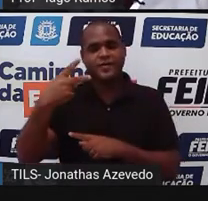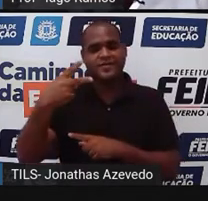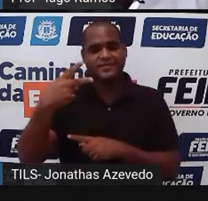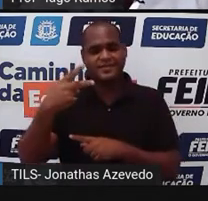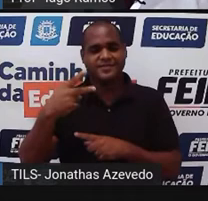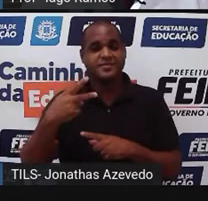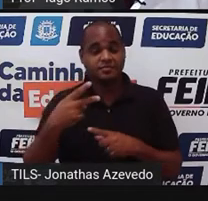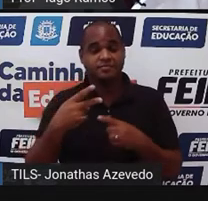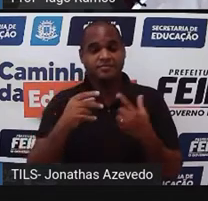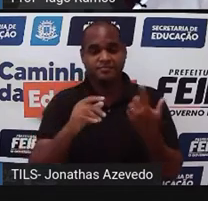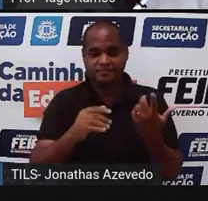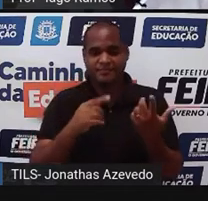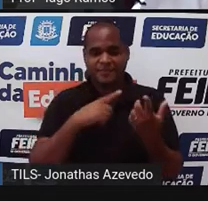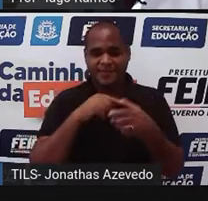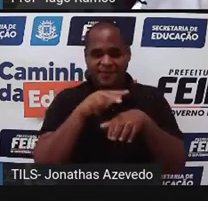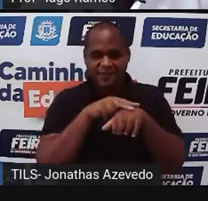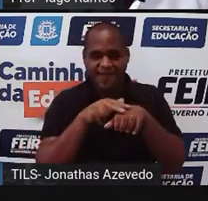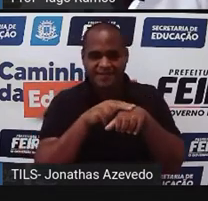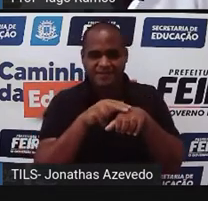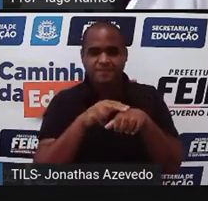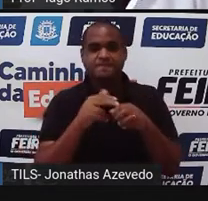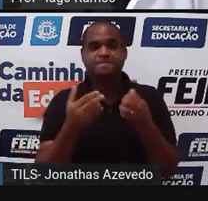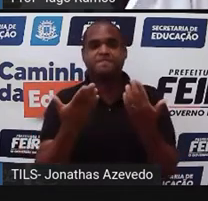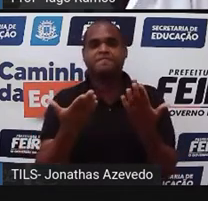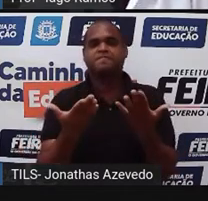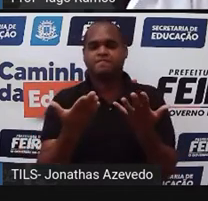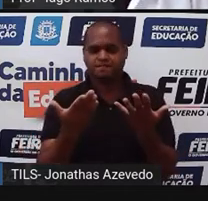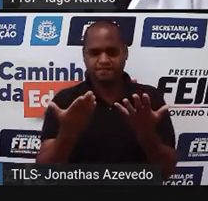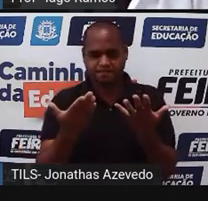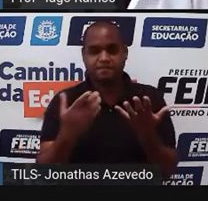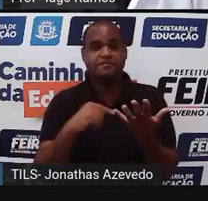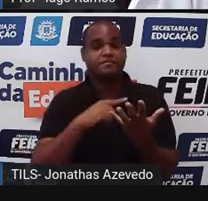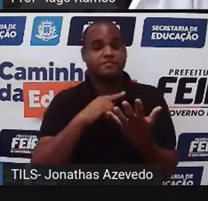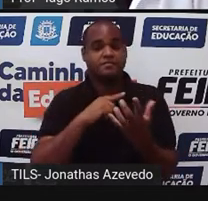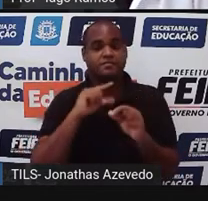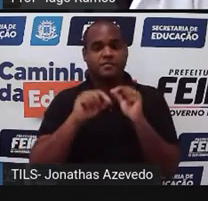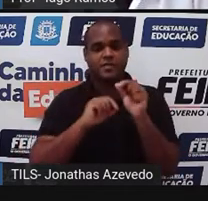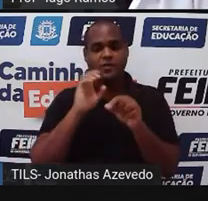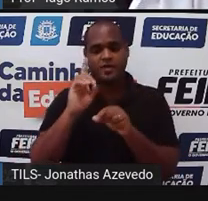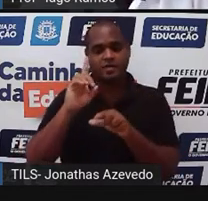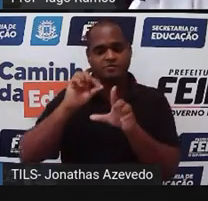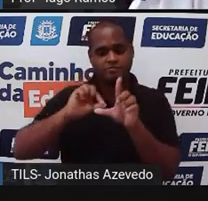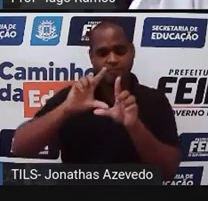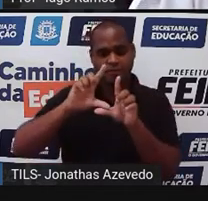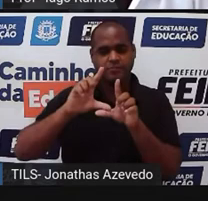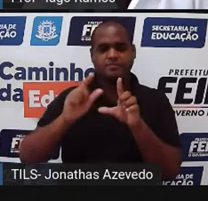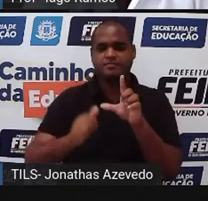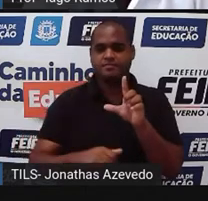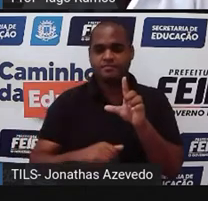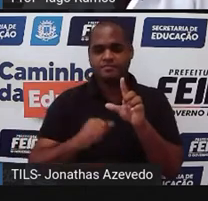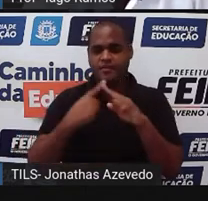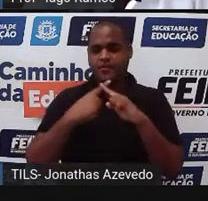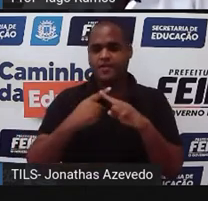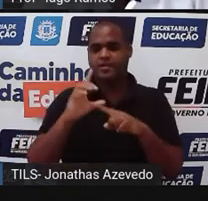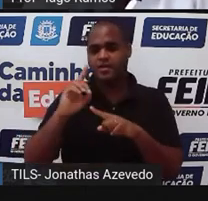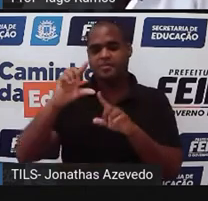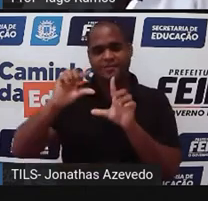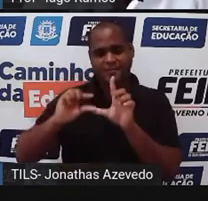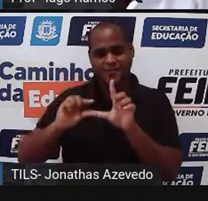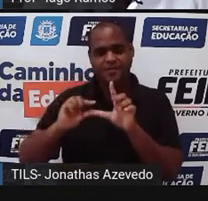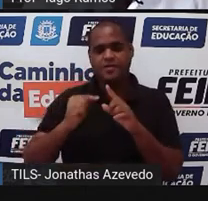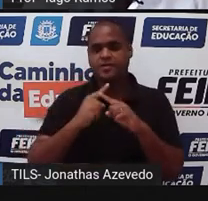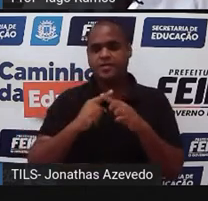a 2 e instalei e Verde é tem ali um de maiúsculo vezes um de